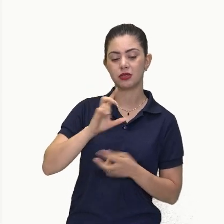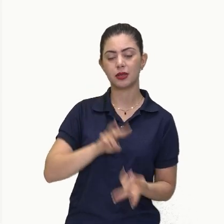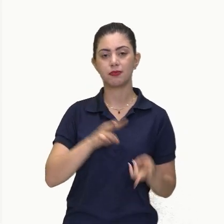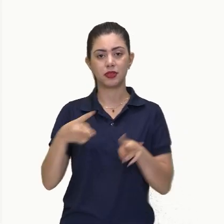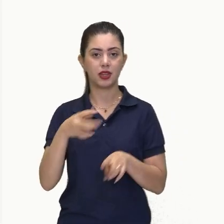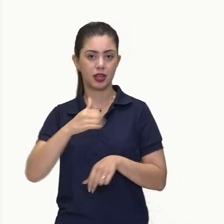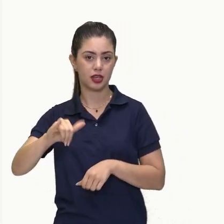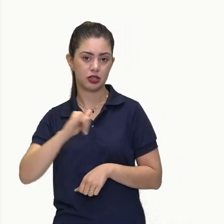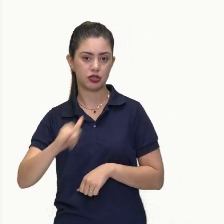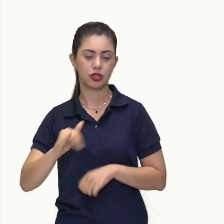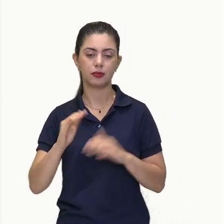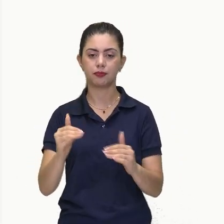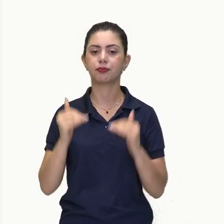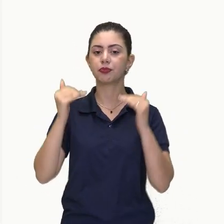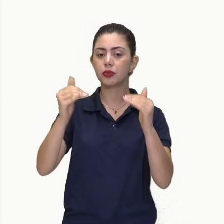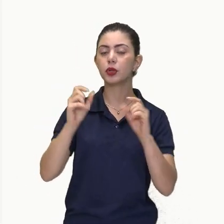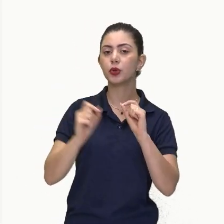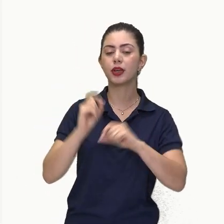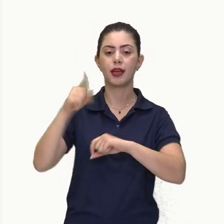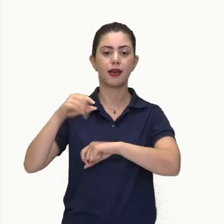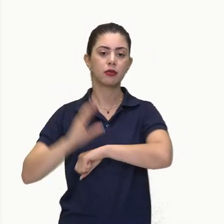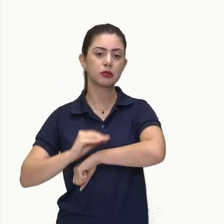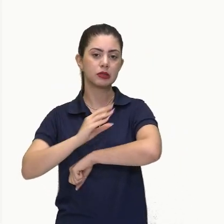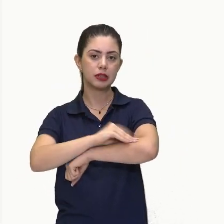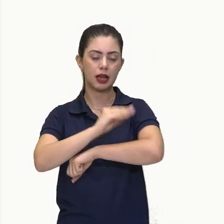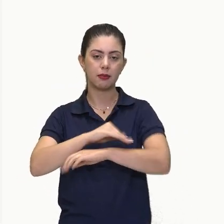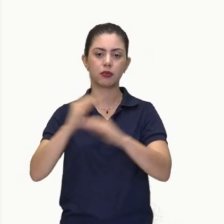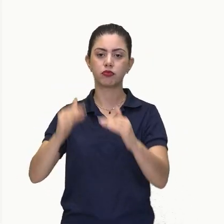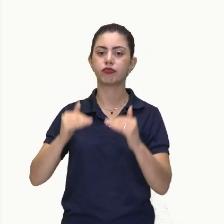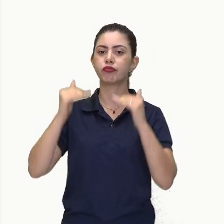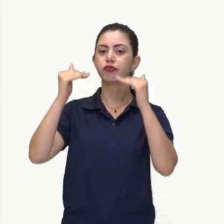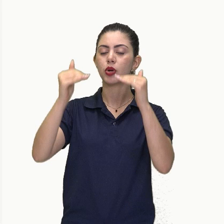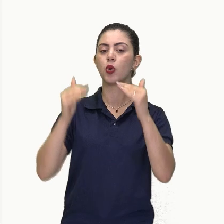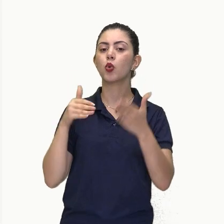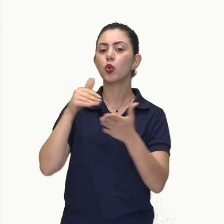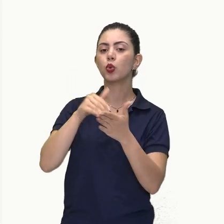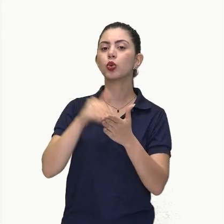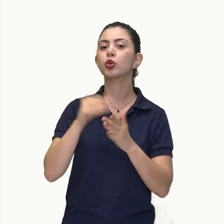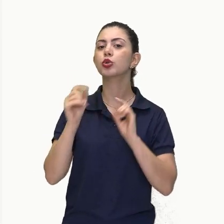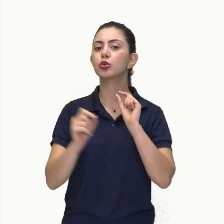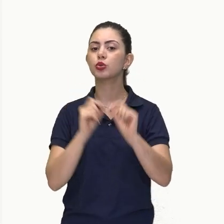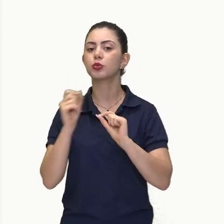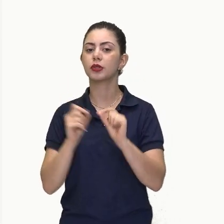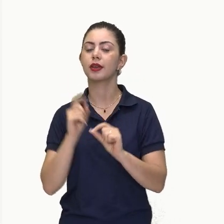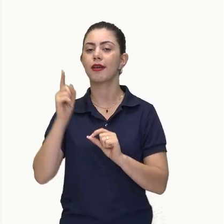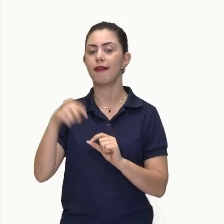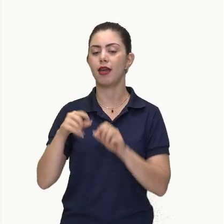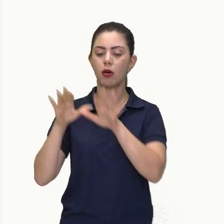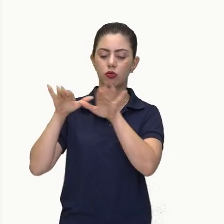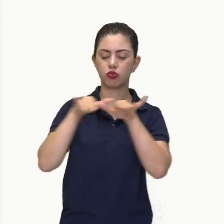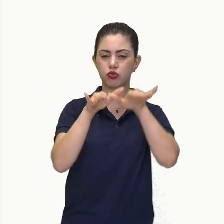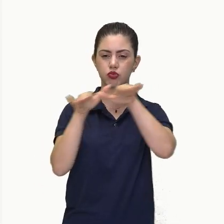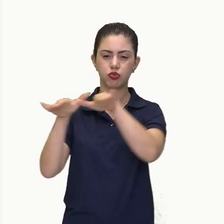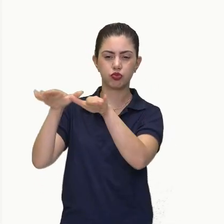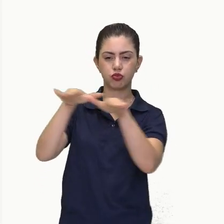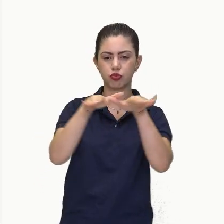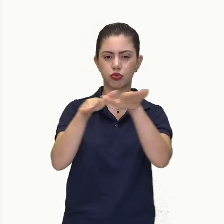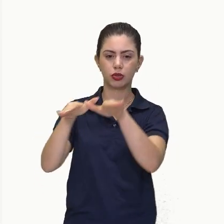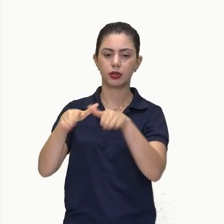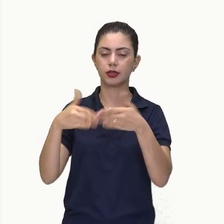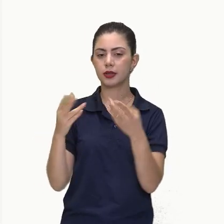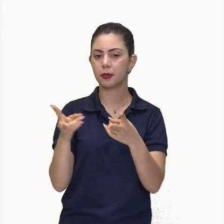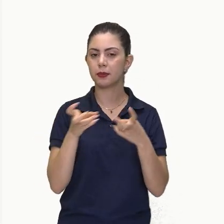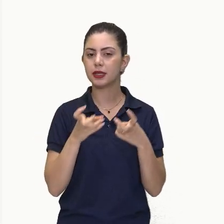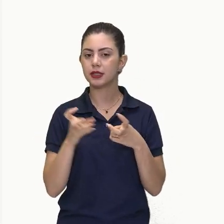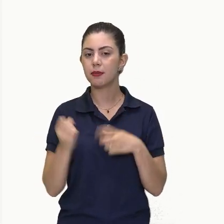energia. Logo em seguida, eu tenho o sapo e por cima aqui ó, da pirâmide, lá no topo, eu tenho a águia. Né? Então, a gente